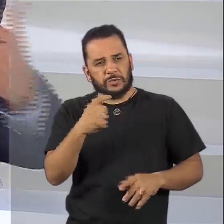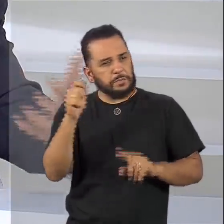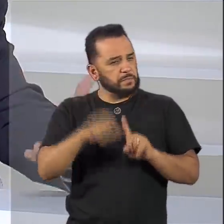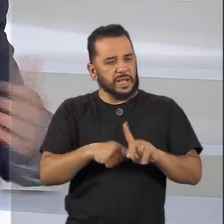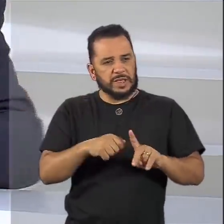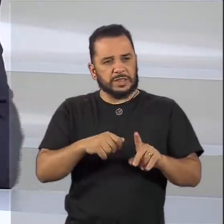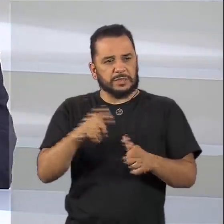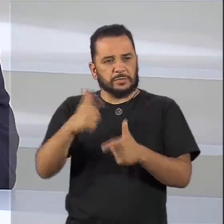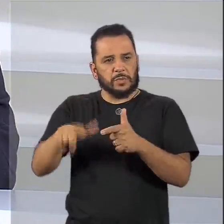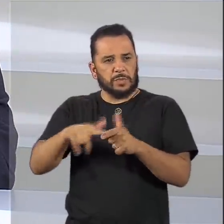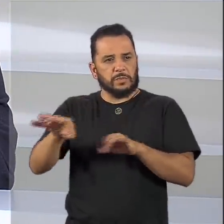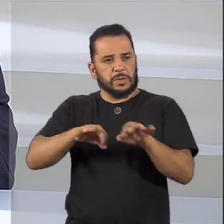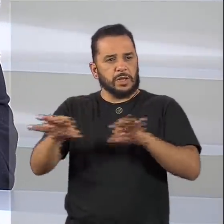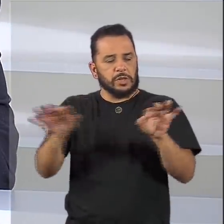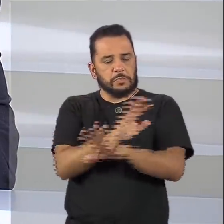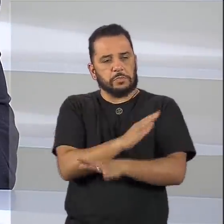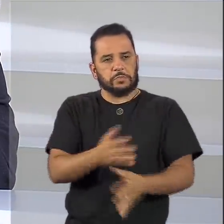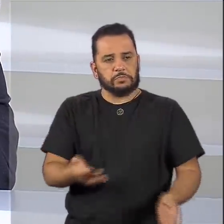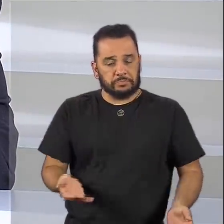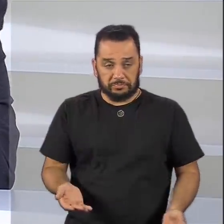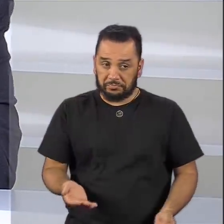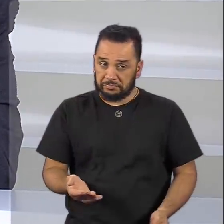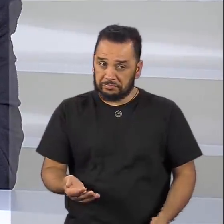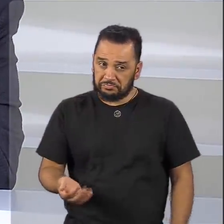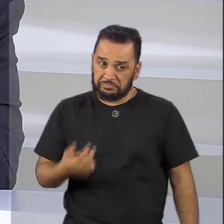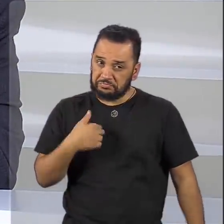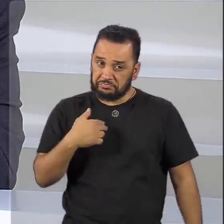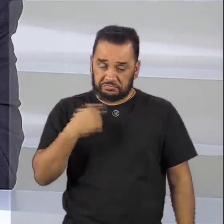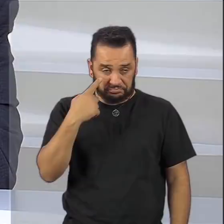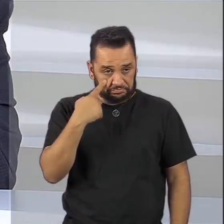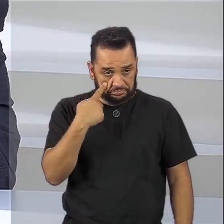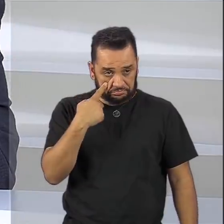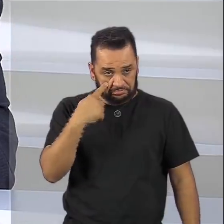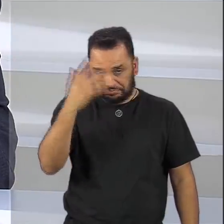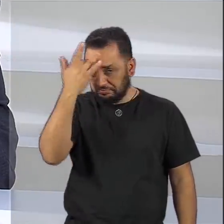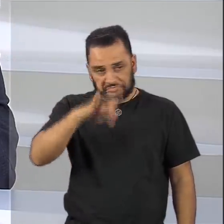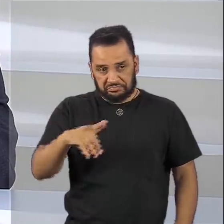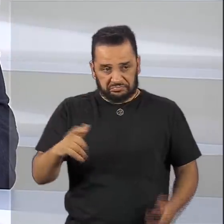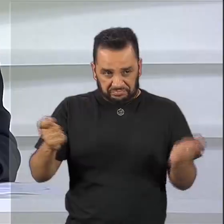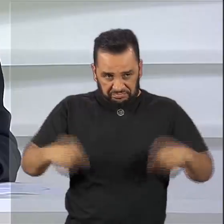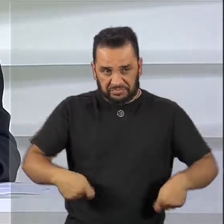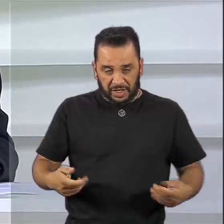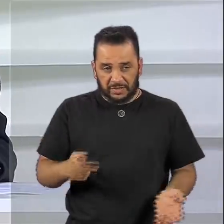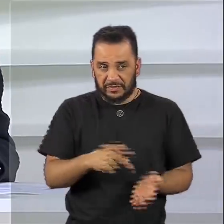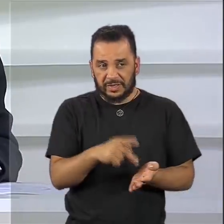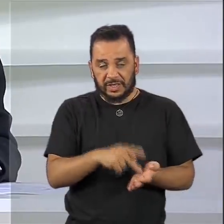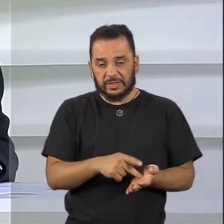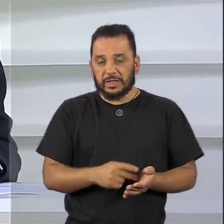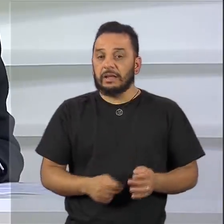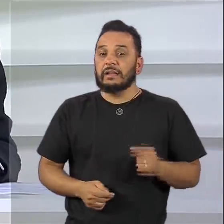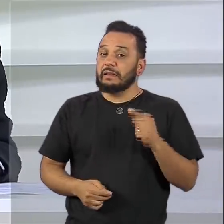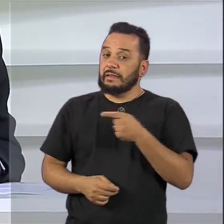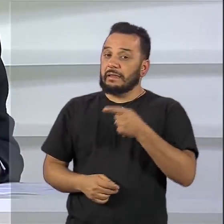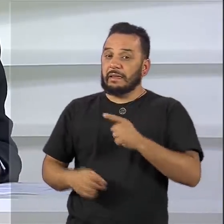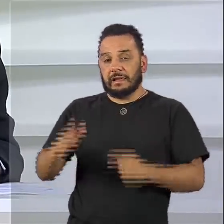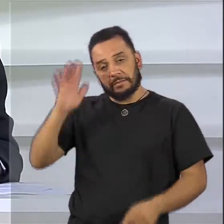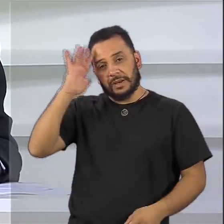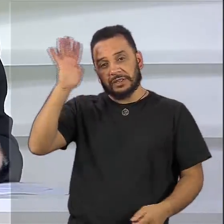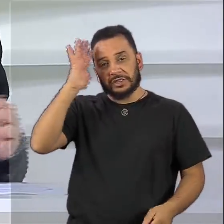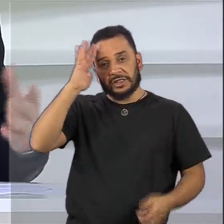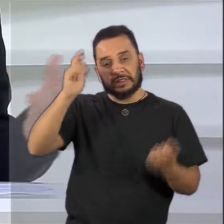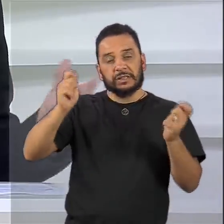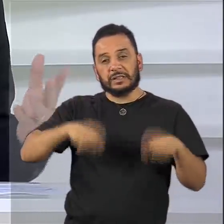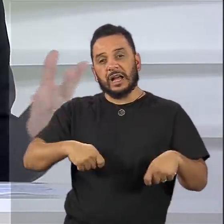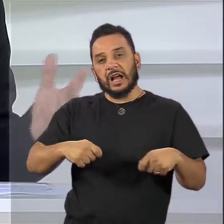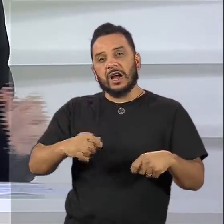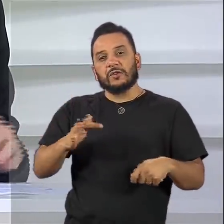partidos. Enfim, eu não vejo, mesmo em etapas, eu não vejo essa possibilidade. Ele está imaginando que pode ter um futuro como o